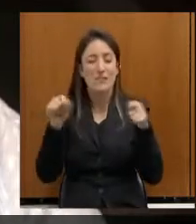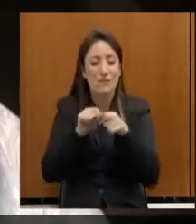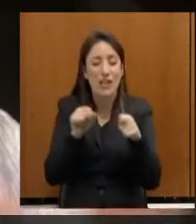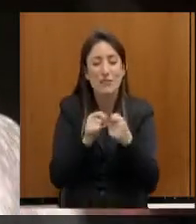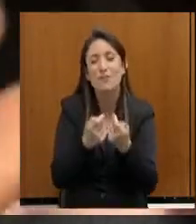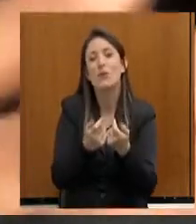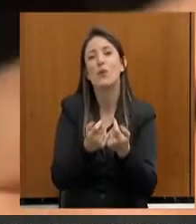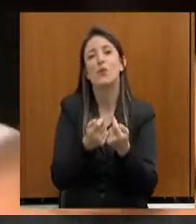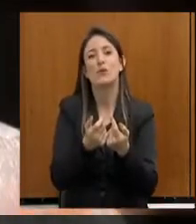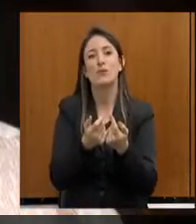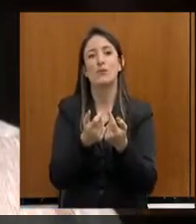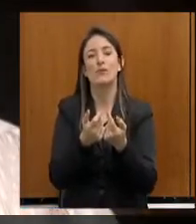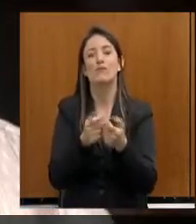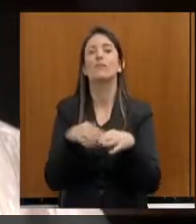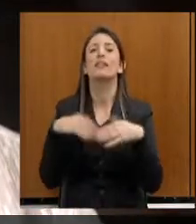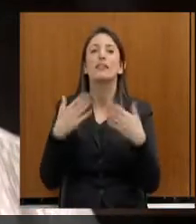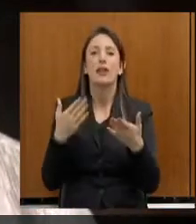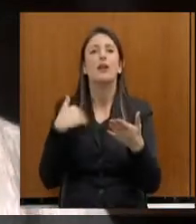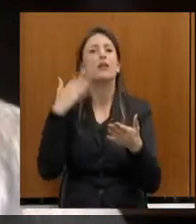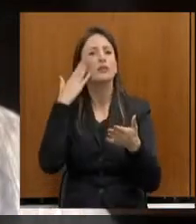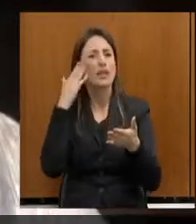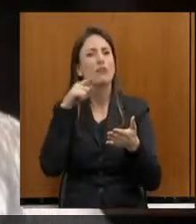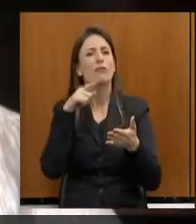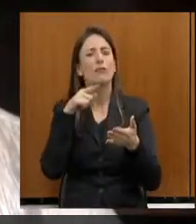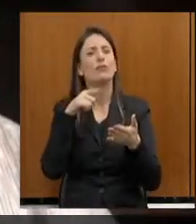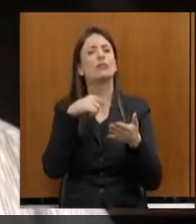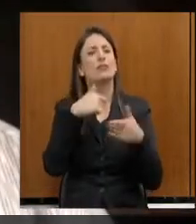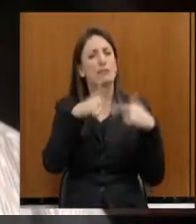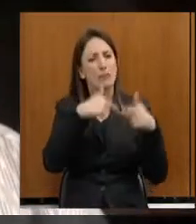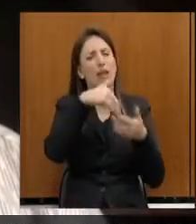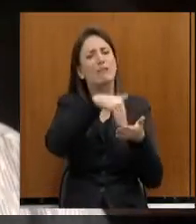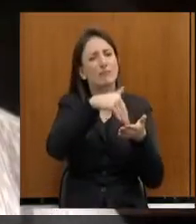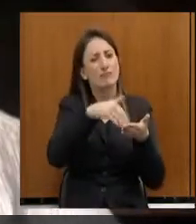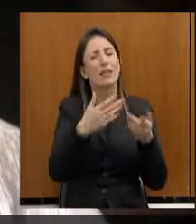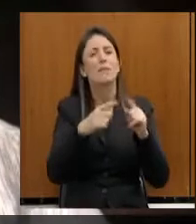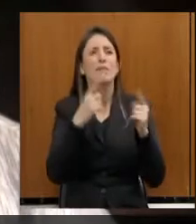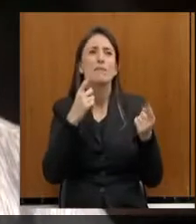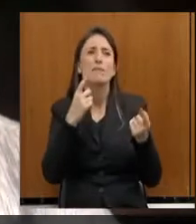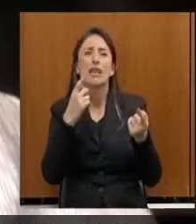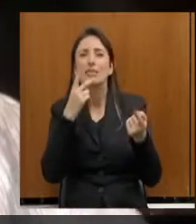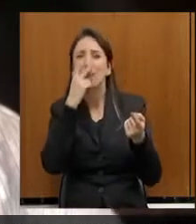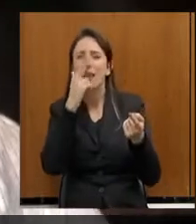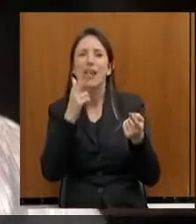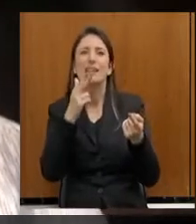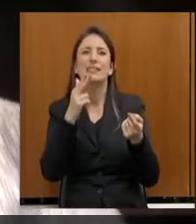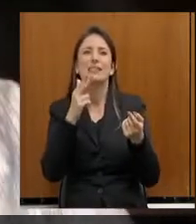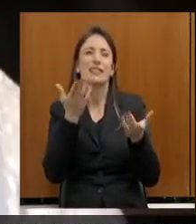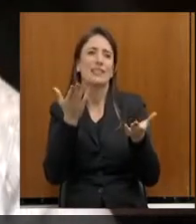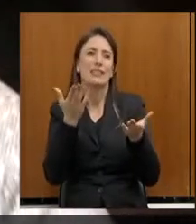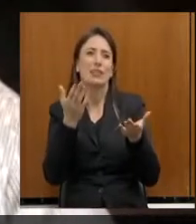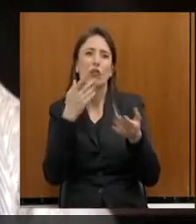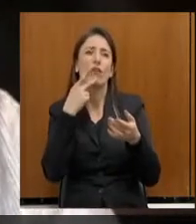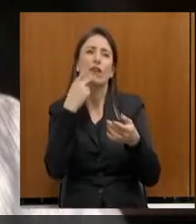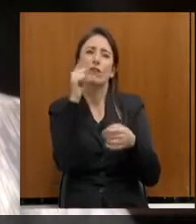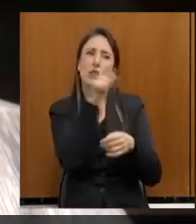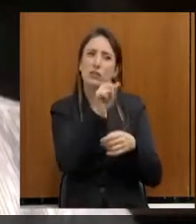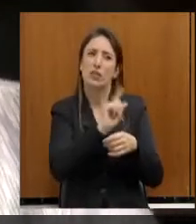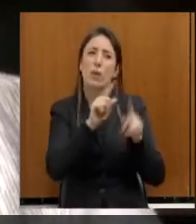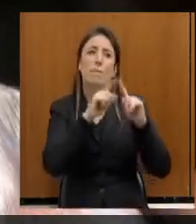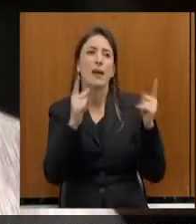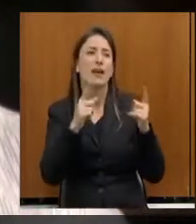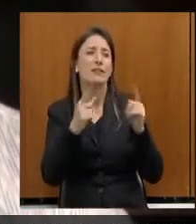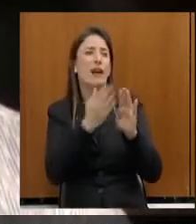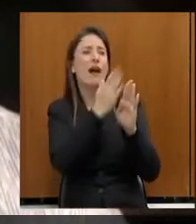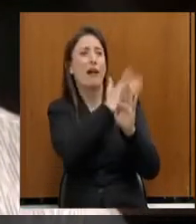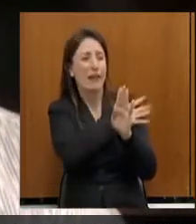e agora eu da secretaria para ver só que mais mudou de secretário porque parece que secretário que que entra aí não tô falando casa só não agrada